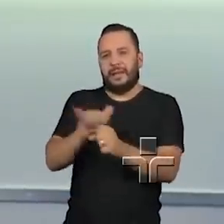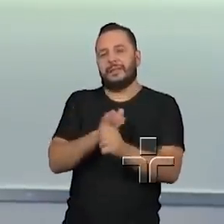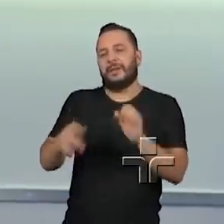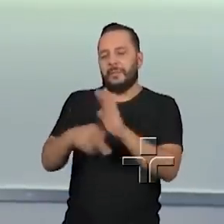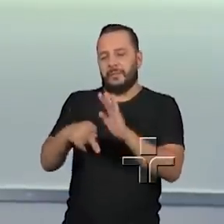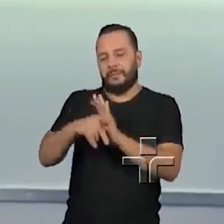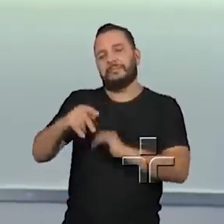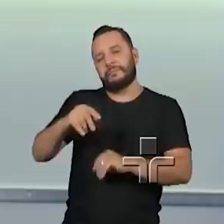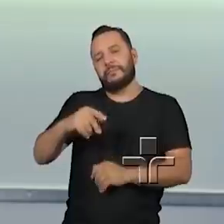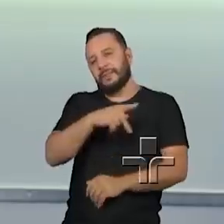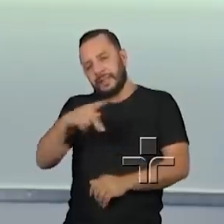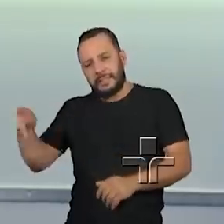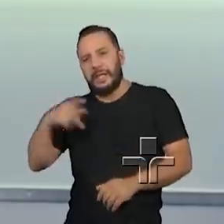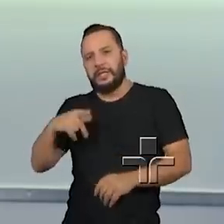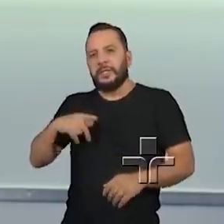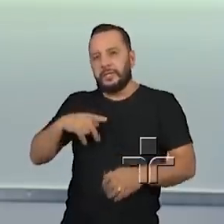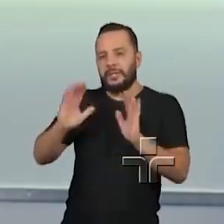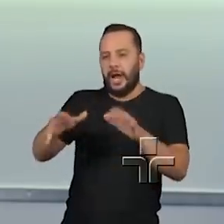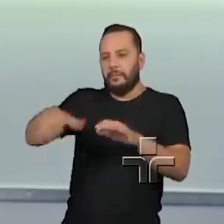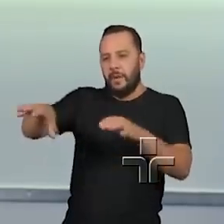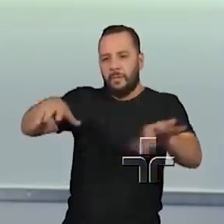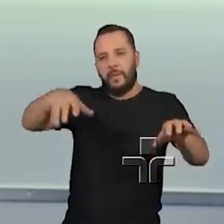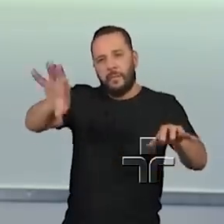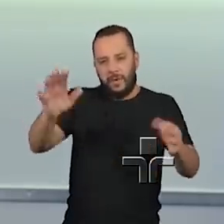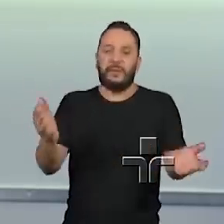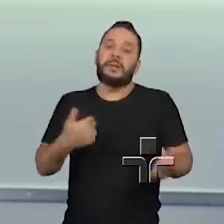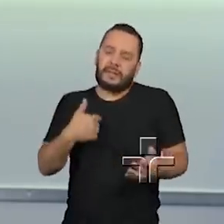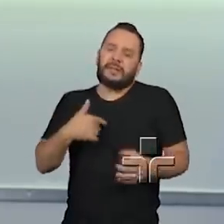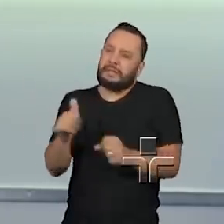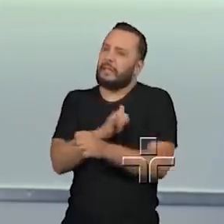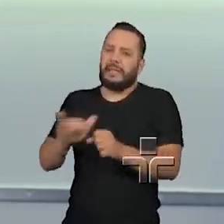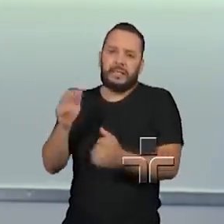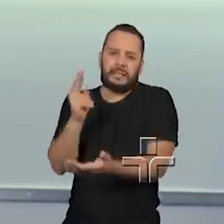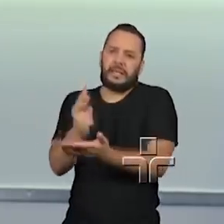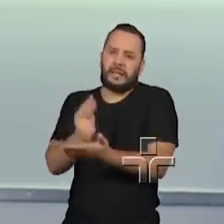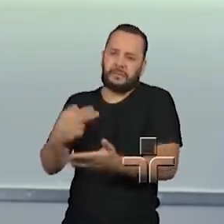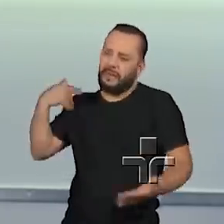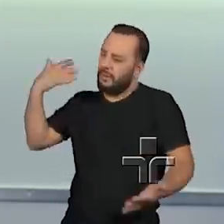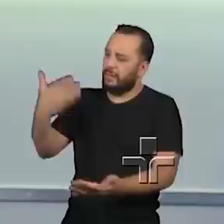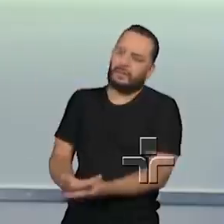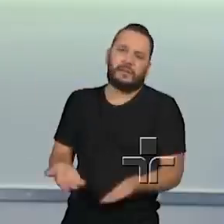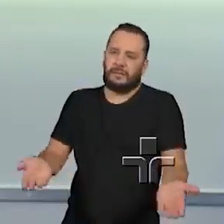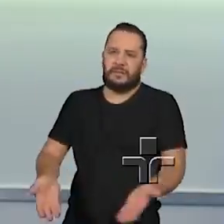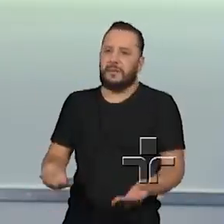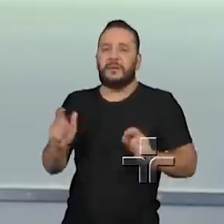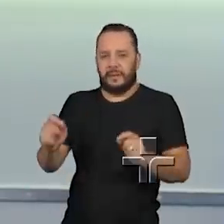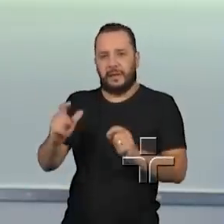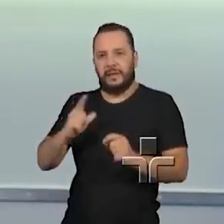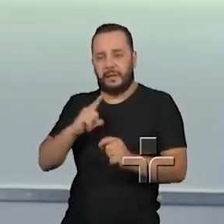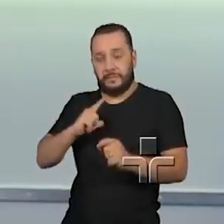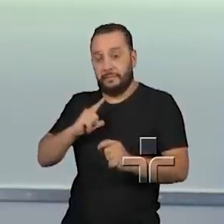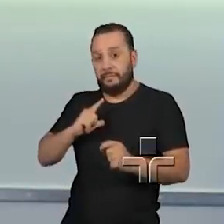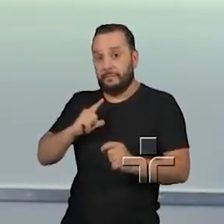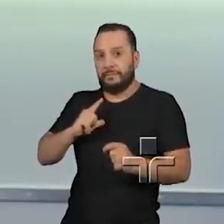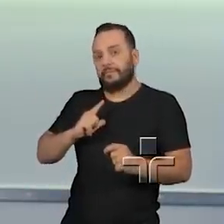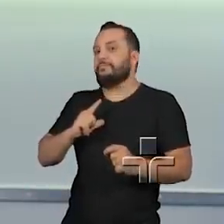polarizar com governadores de oposição, que tem sido a estratégia do presidente desde o início do mandato, né? Você destruir qualquer tipo de campo,